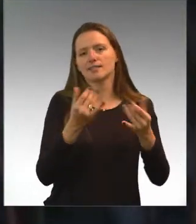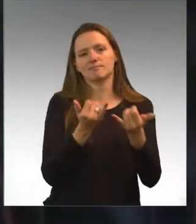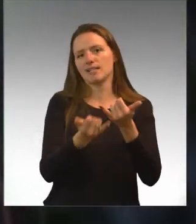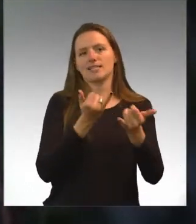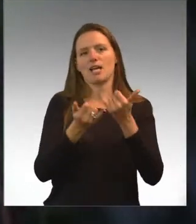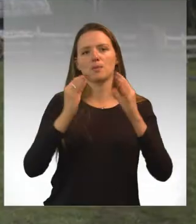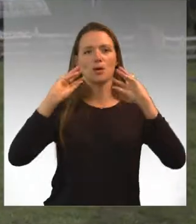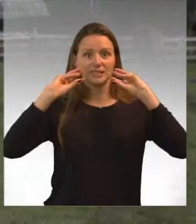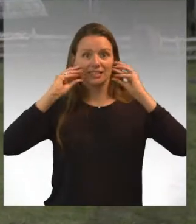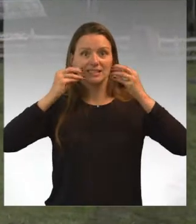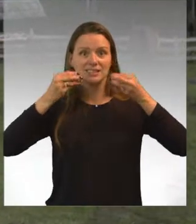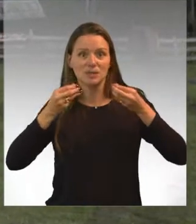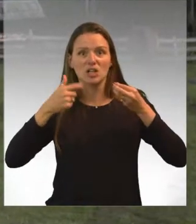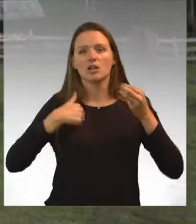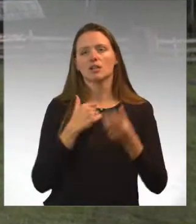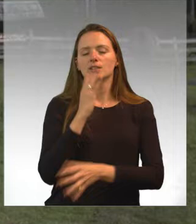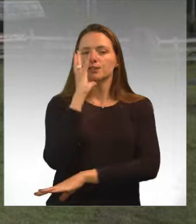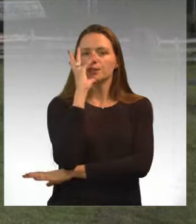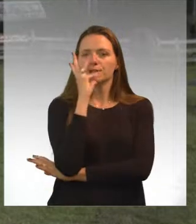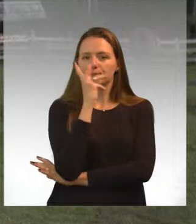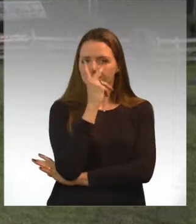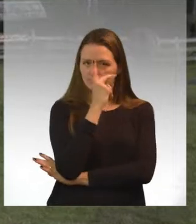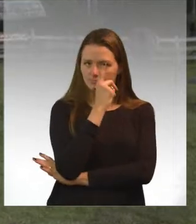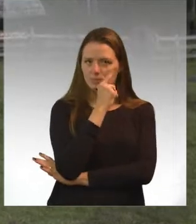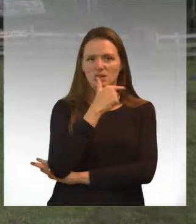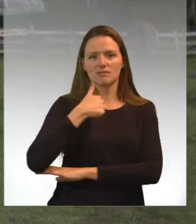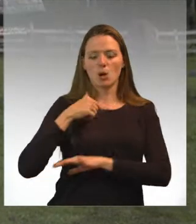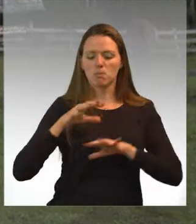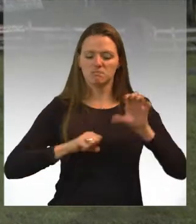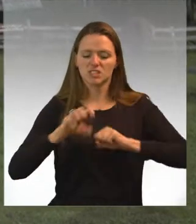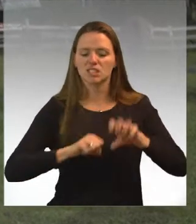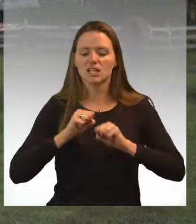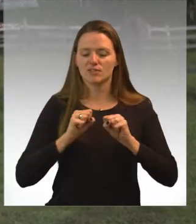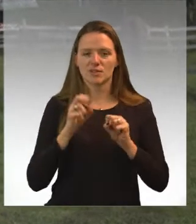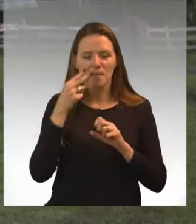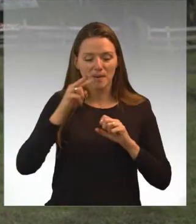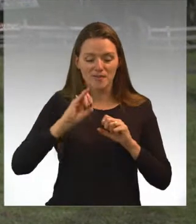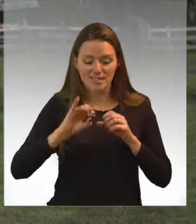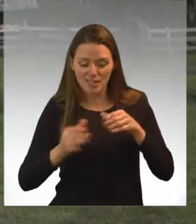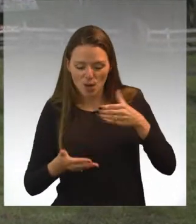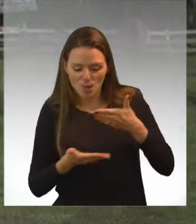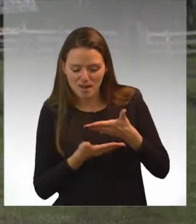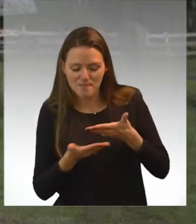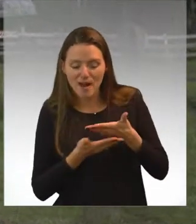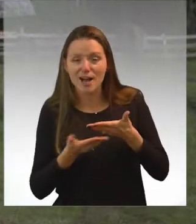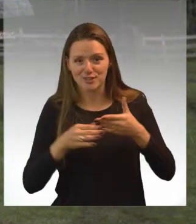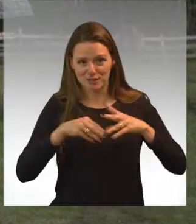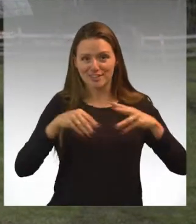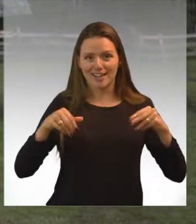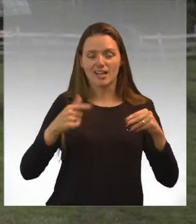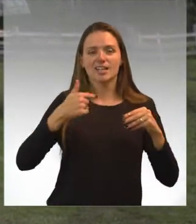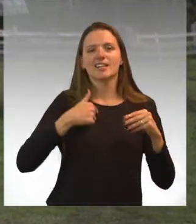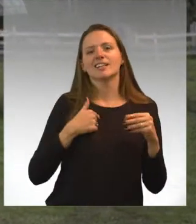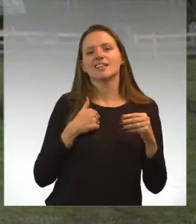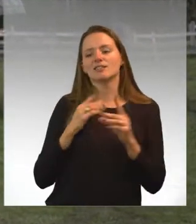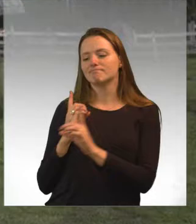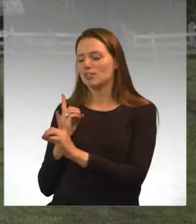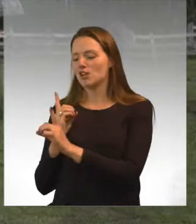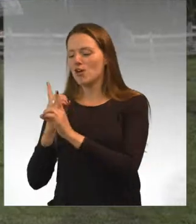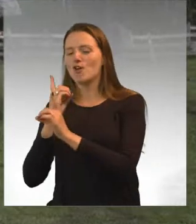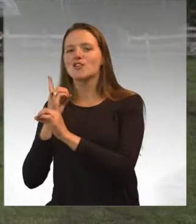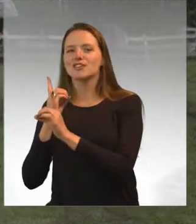achava que estava demorando demais, arrancava para ver se não tinha embaixo. E um dia eu desapareci e me encontraram debaixo